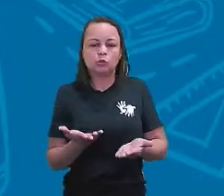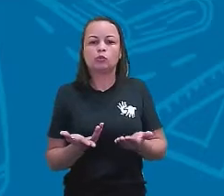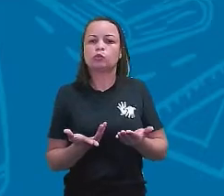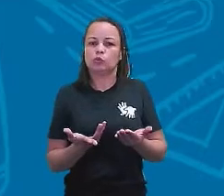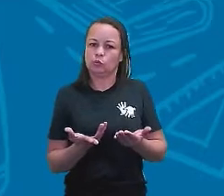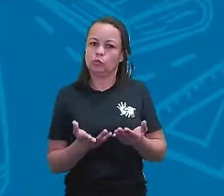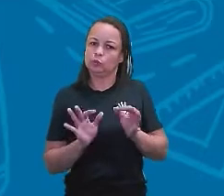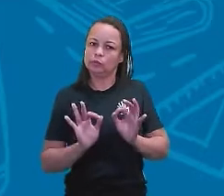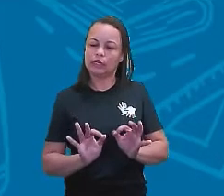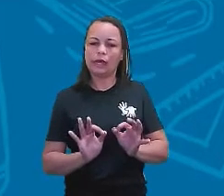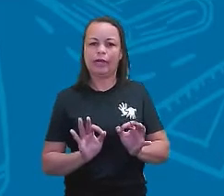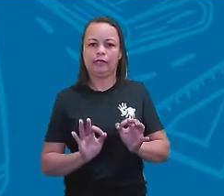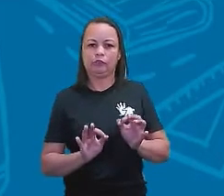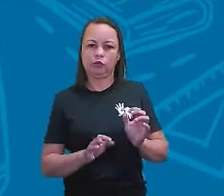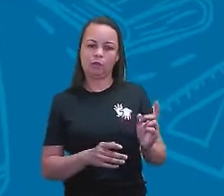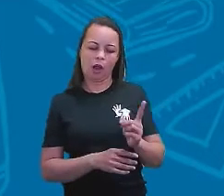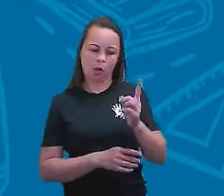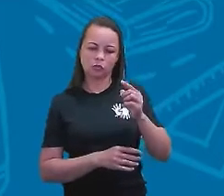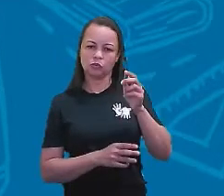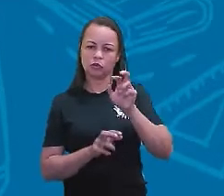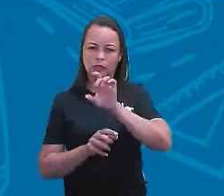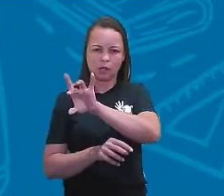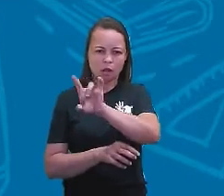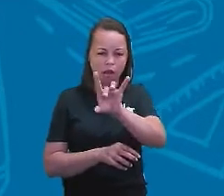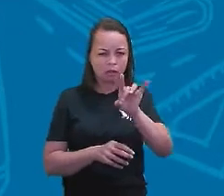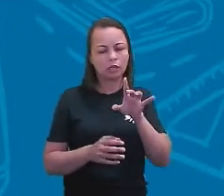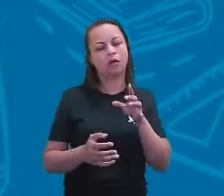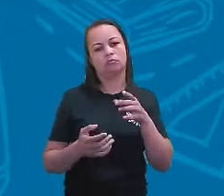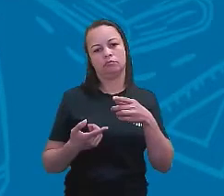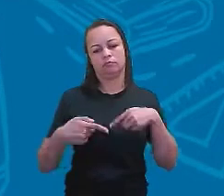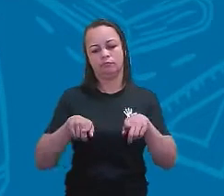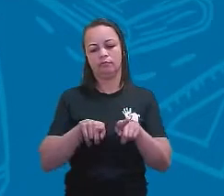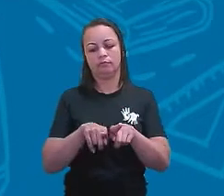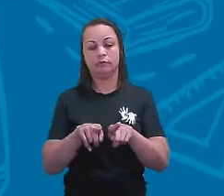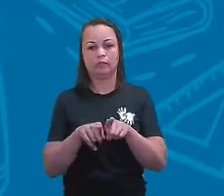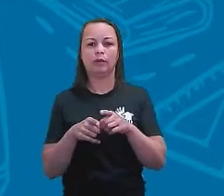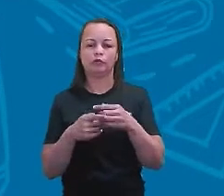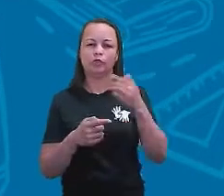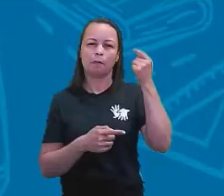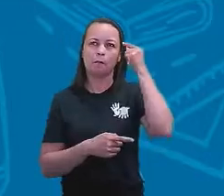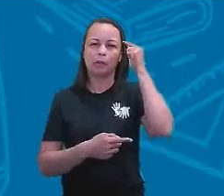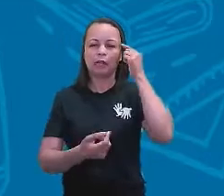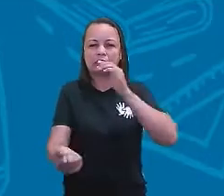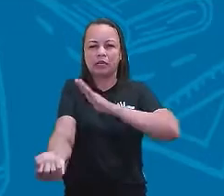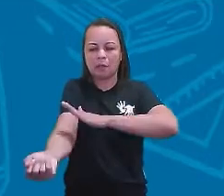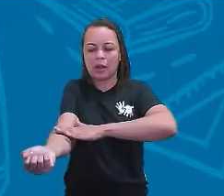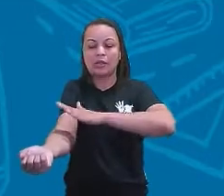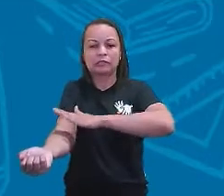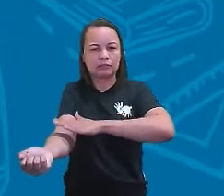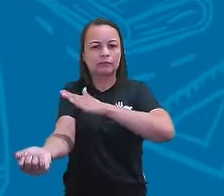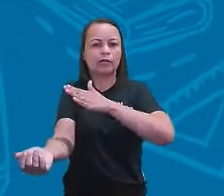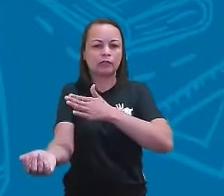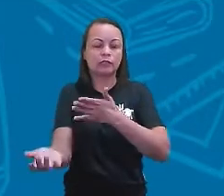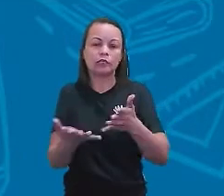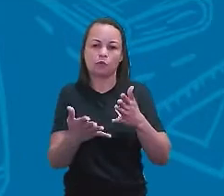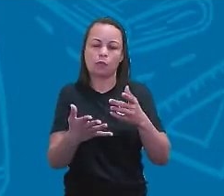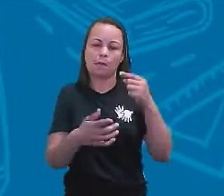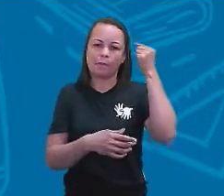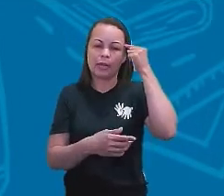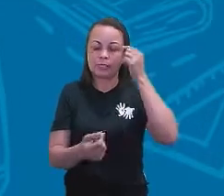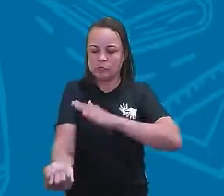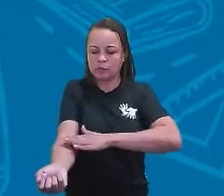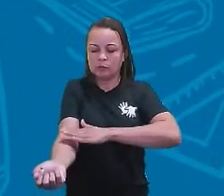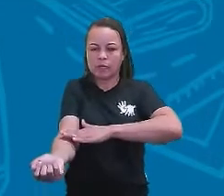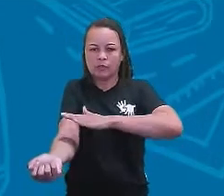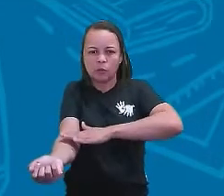altura, né? E isso faz toda a diferença também quando a gente pensa em pressão arterial, quando a gente pensa, ou melhor, quando a gente pensa em hipertensão e